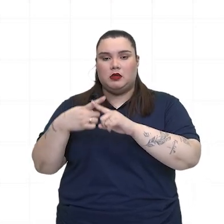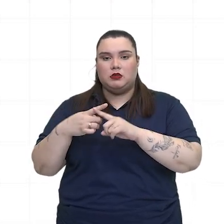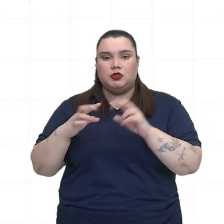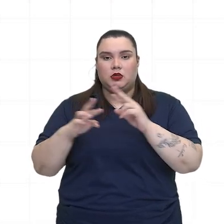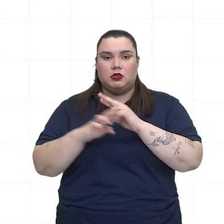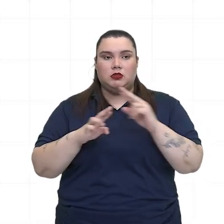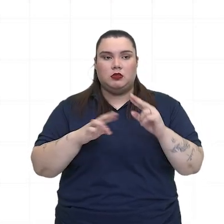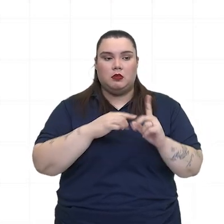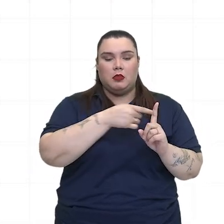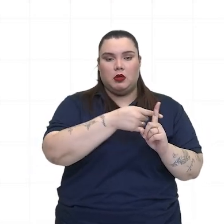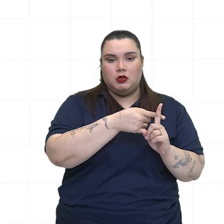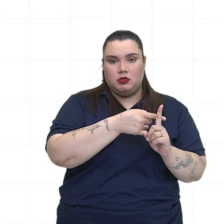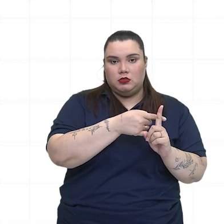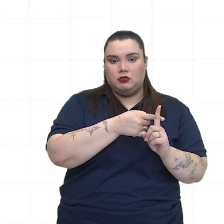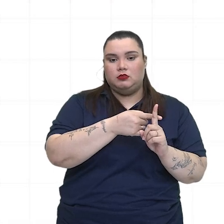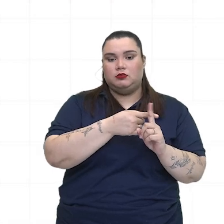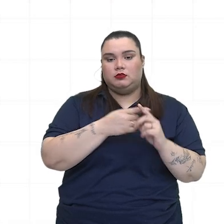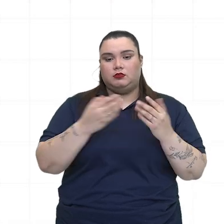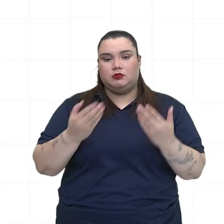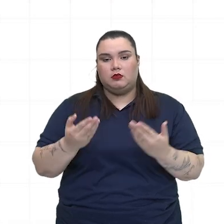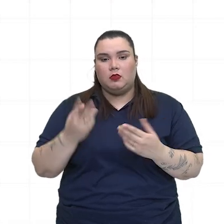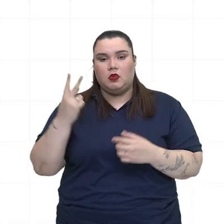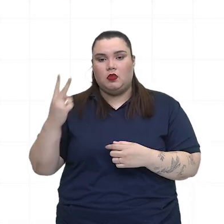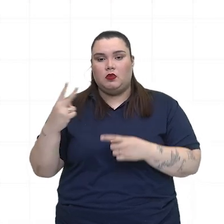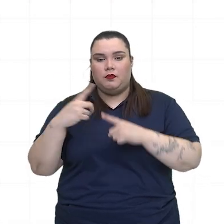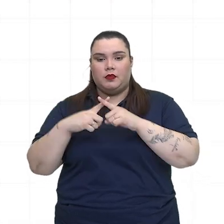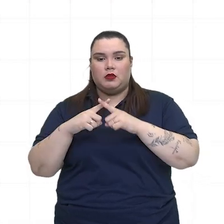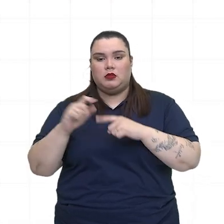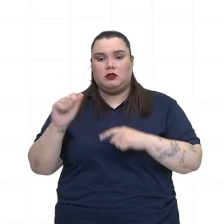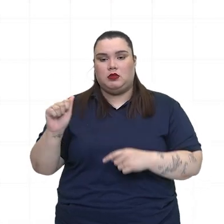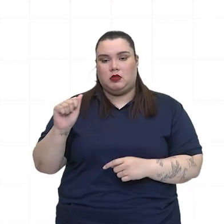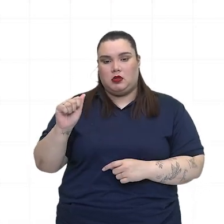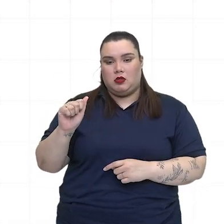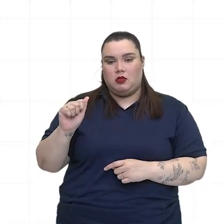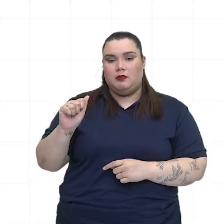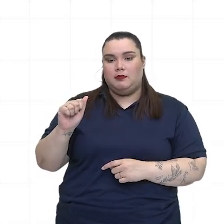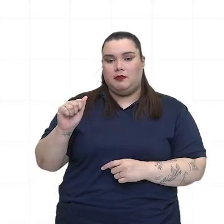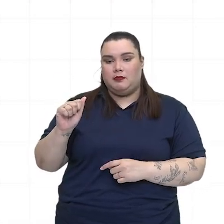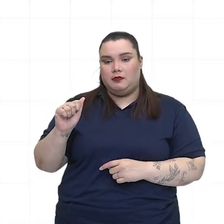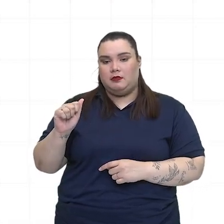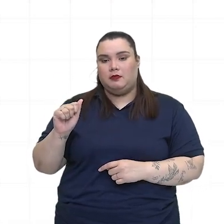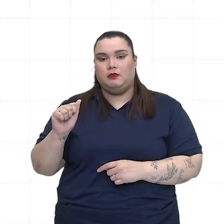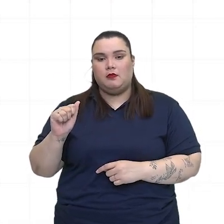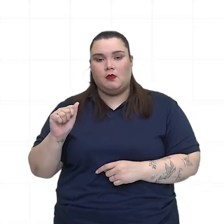adição, né? A gente multiplica aqui 2 vezes A, 2A,